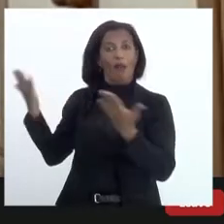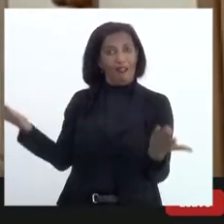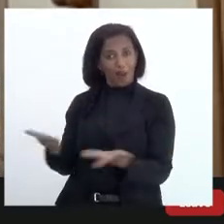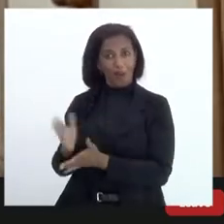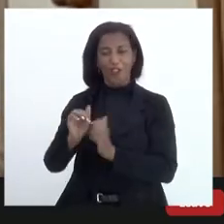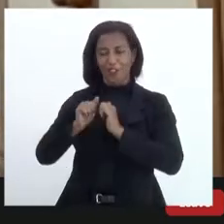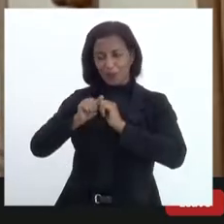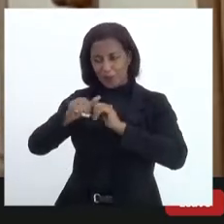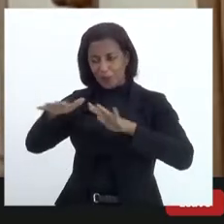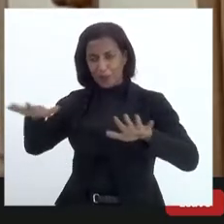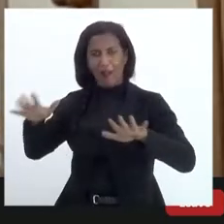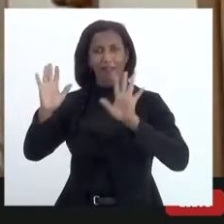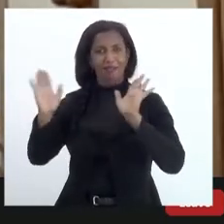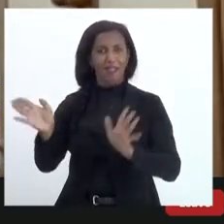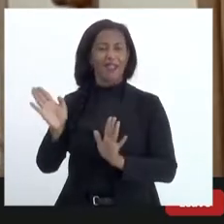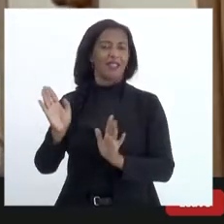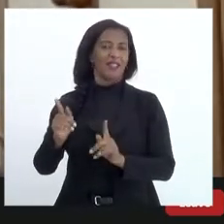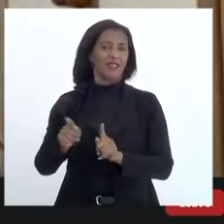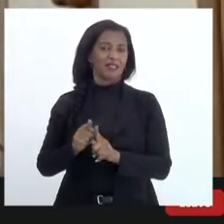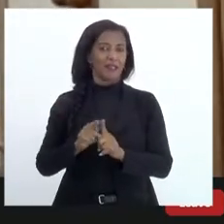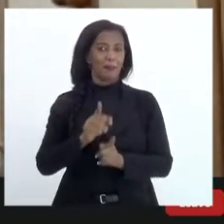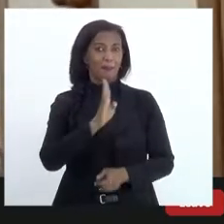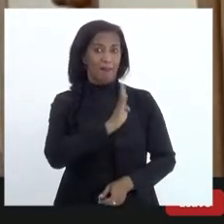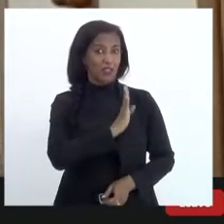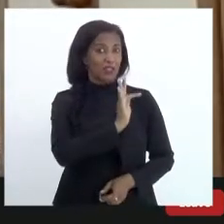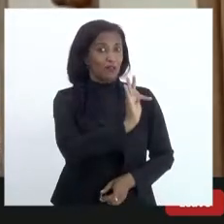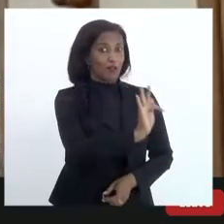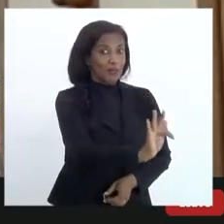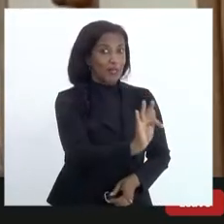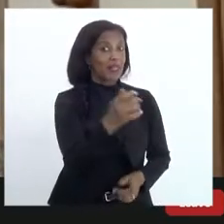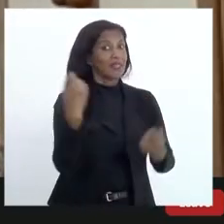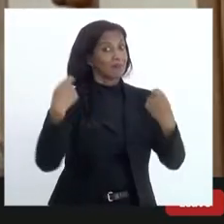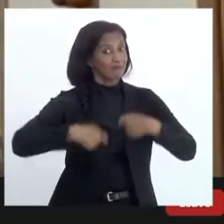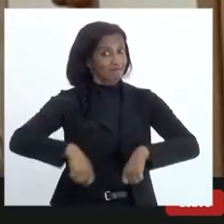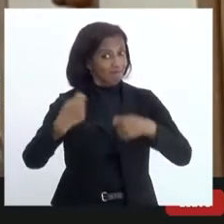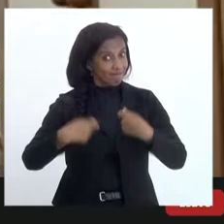ampliar, né, principalmente a Baixada precisa de uma DECRAD, né, onde estão